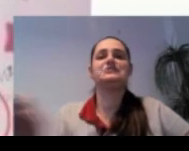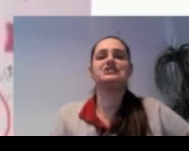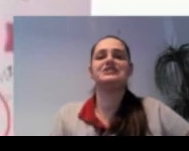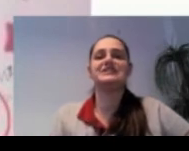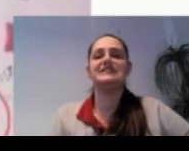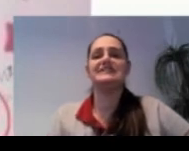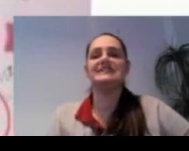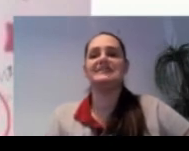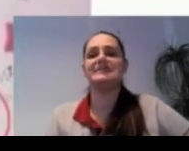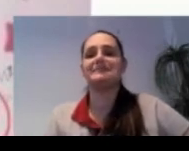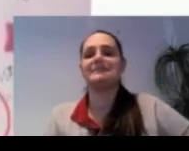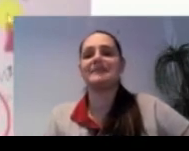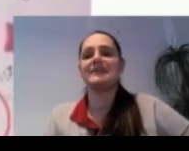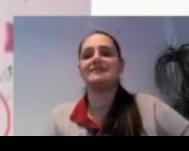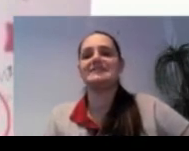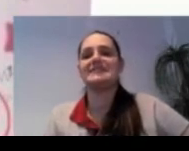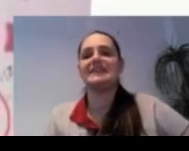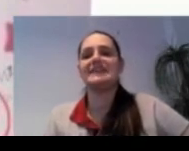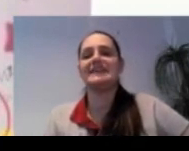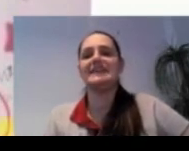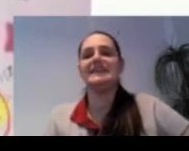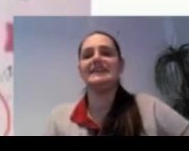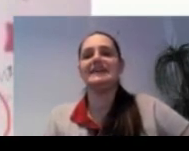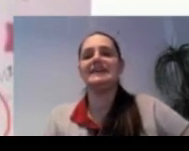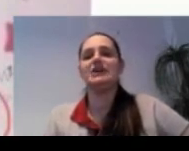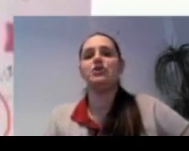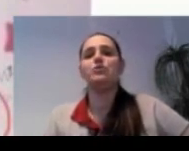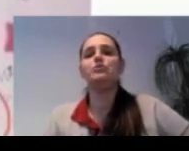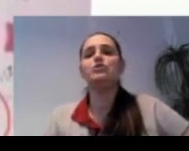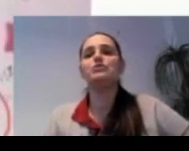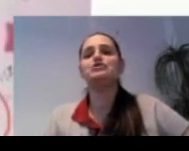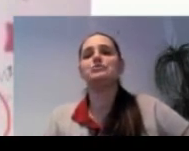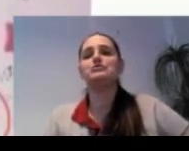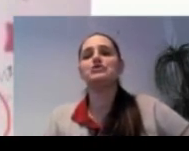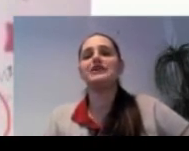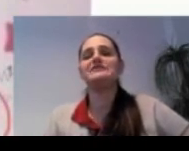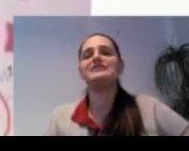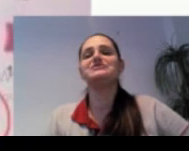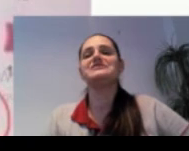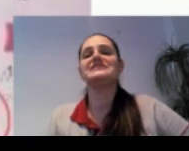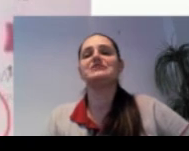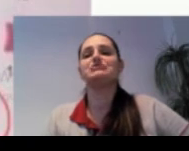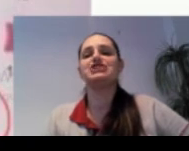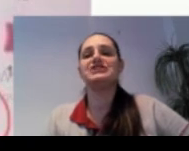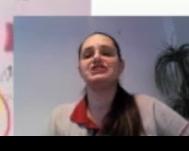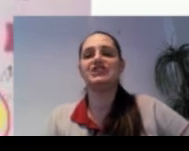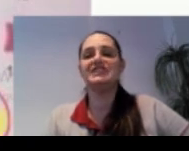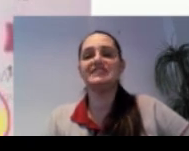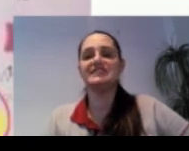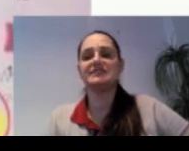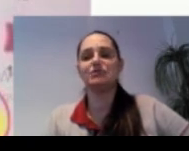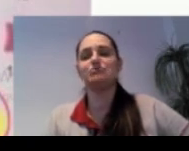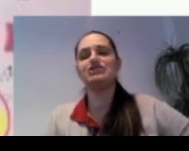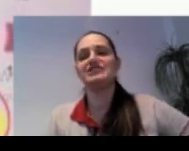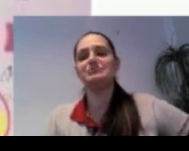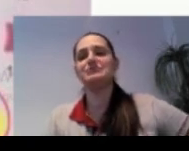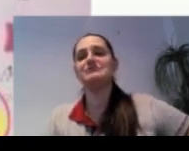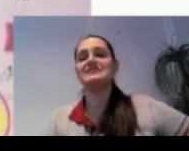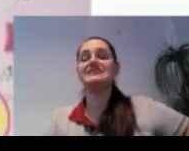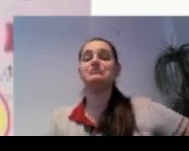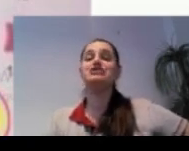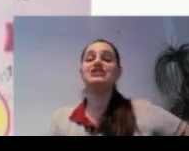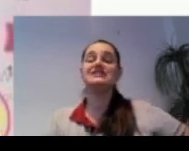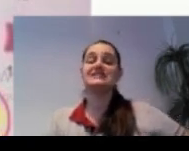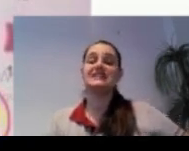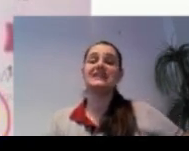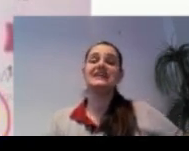A síndrome de Turner, você tem aqui um cromossomo só. Em vez de você ter um XX ou um XY,